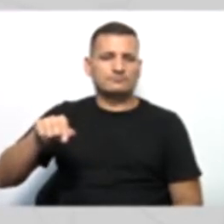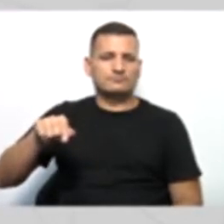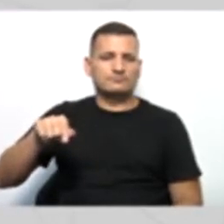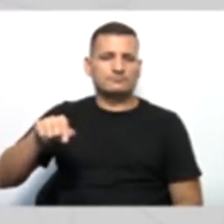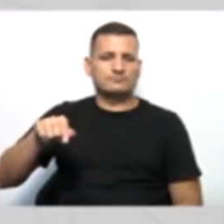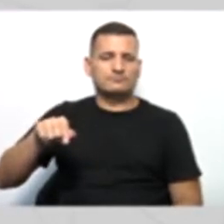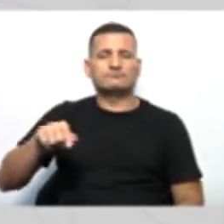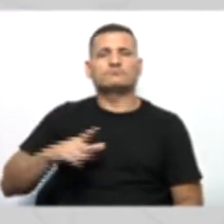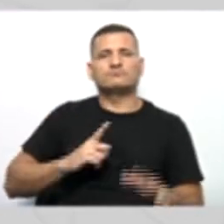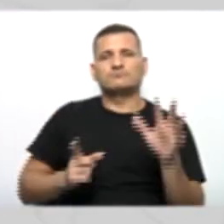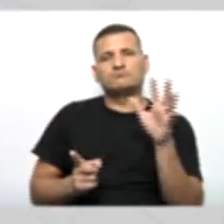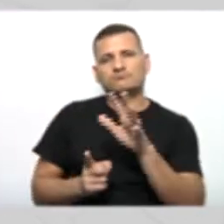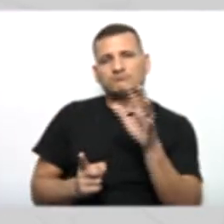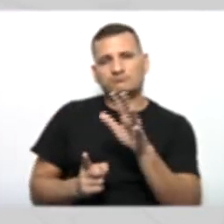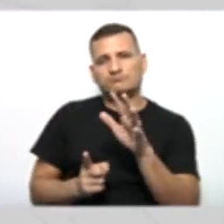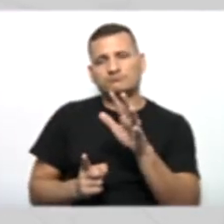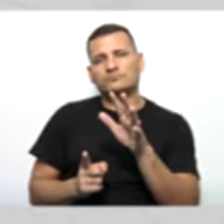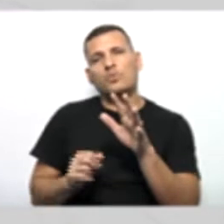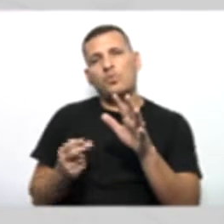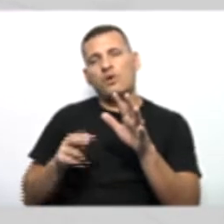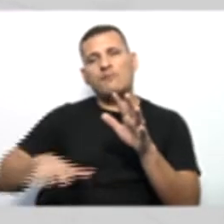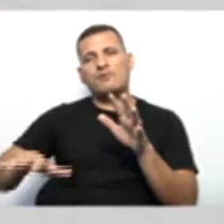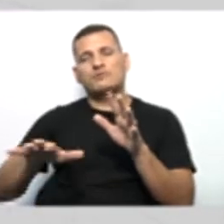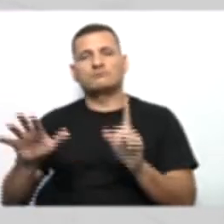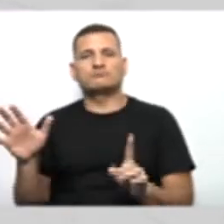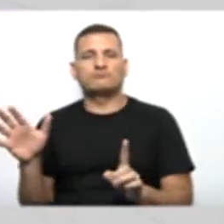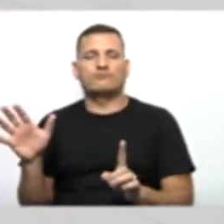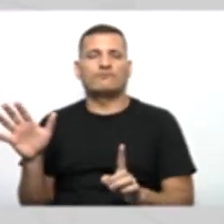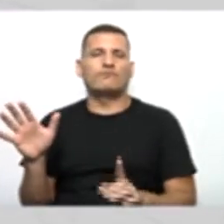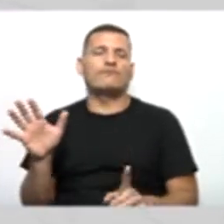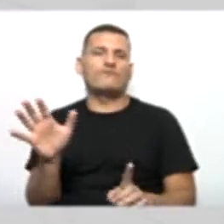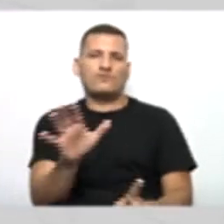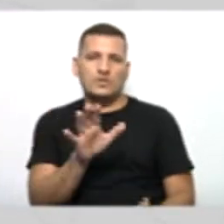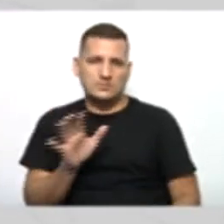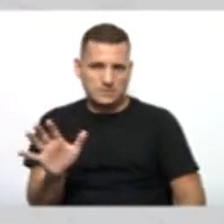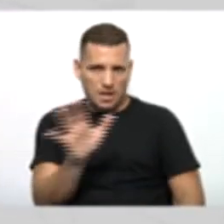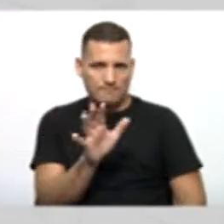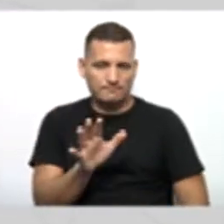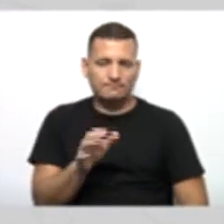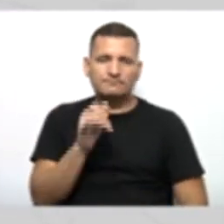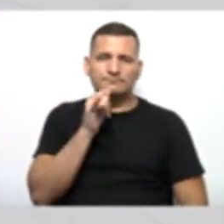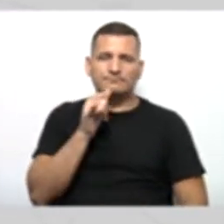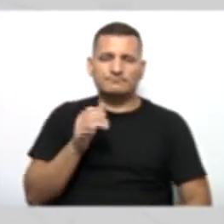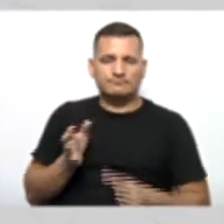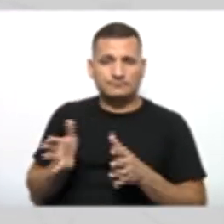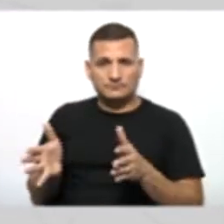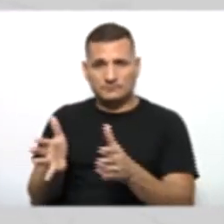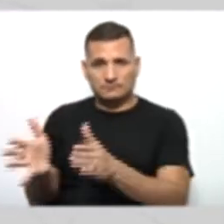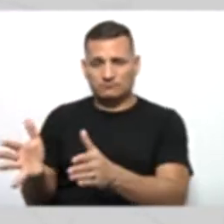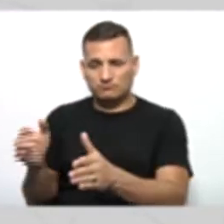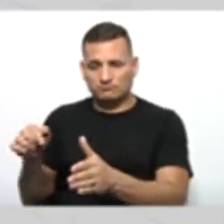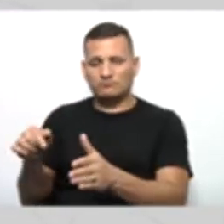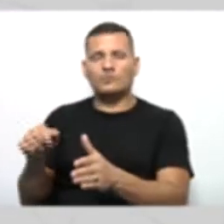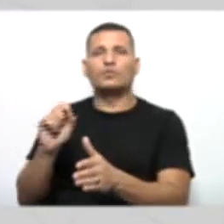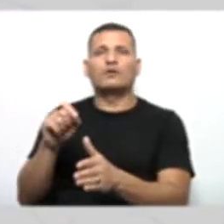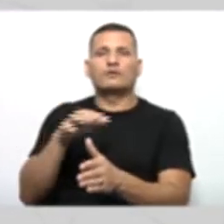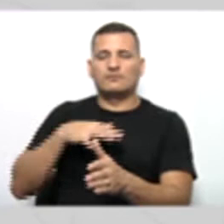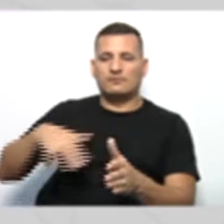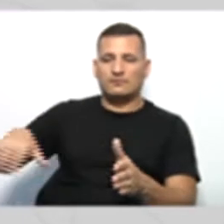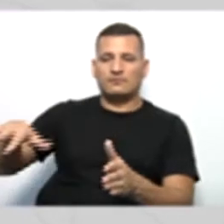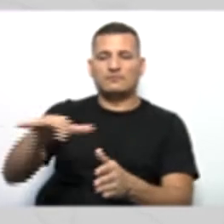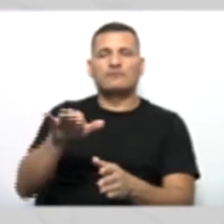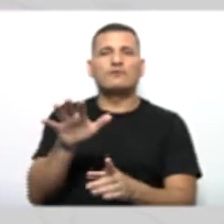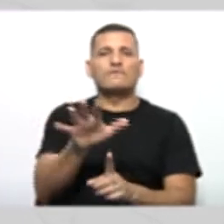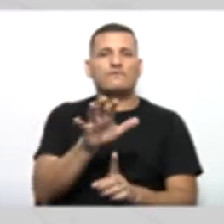alguma forma e também é influenciado. Vamos imaginar, por exemplo, se há um rio em um local, ele influencia tudo que está ao redor dele,